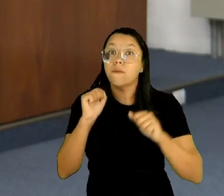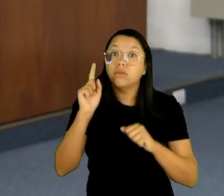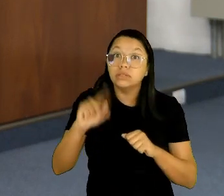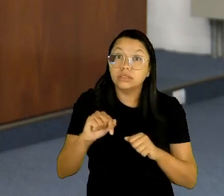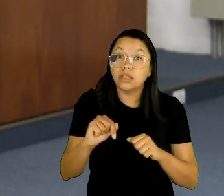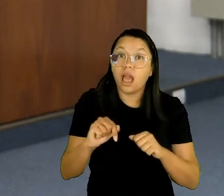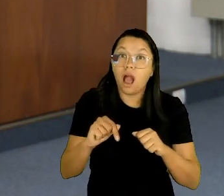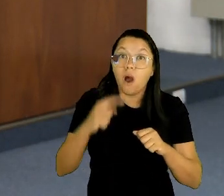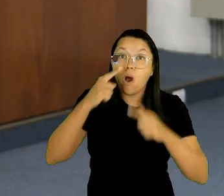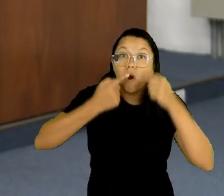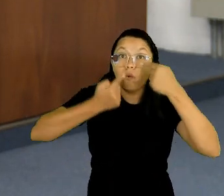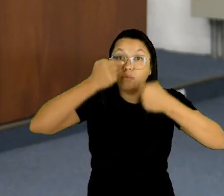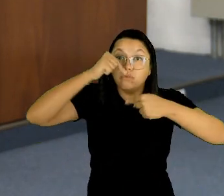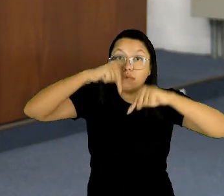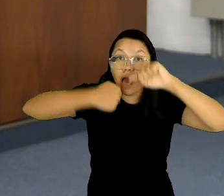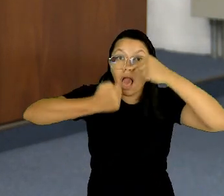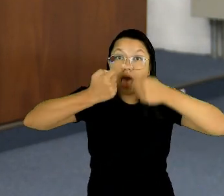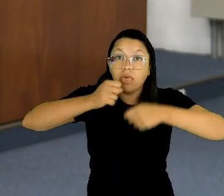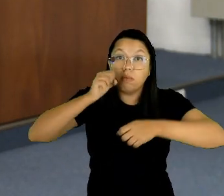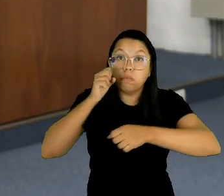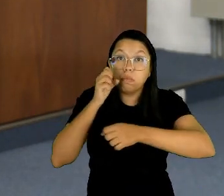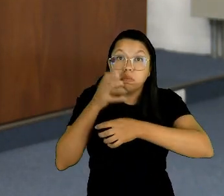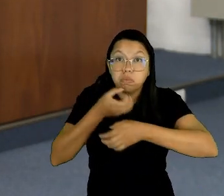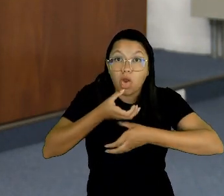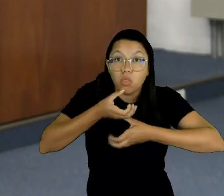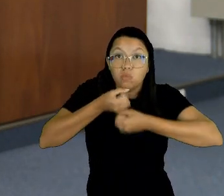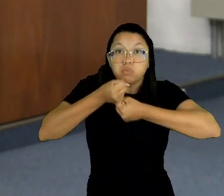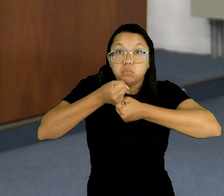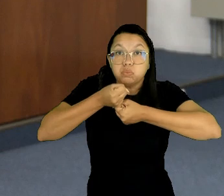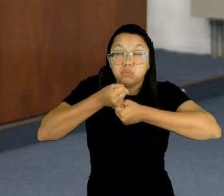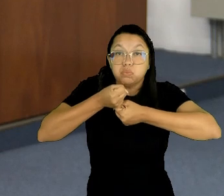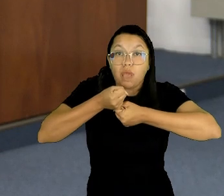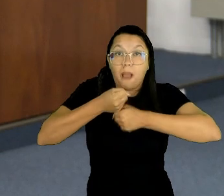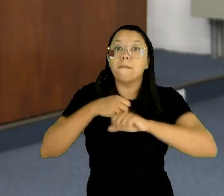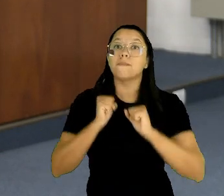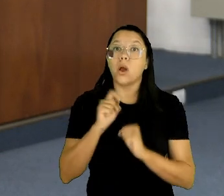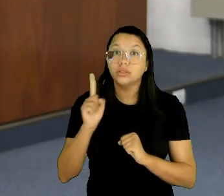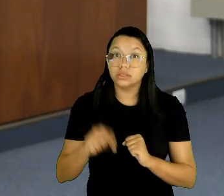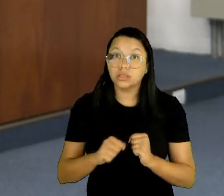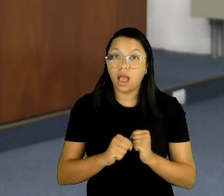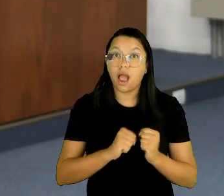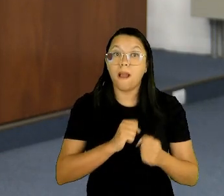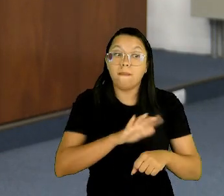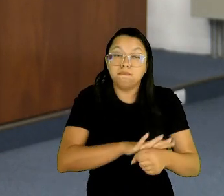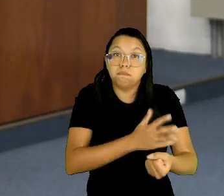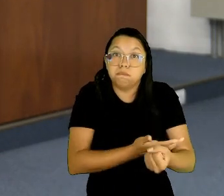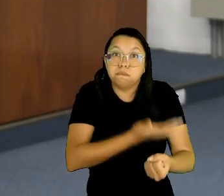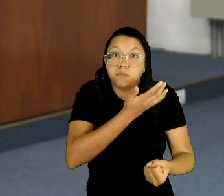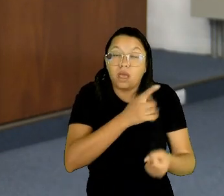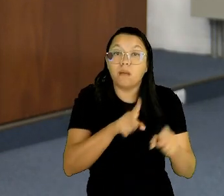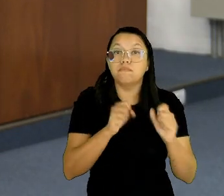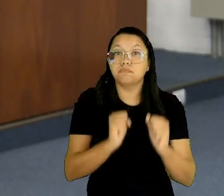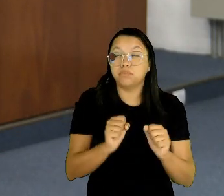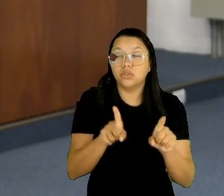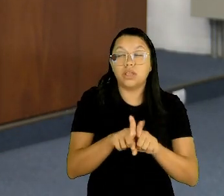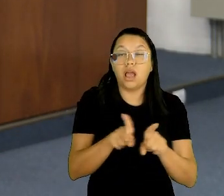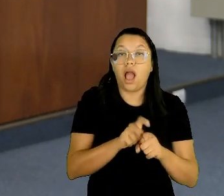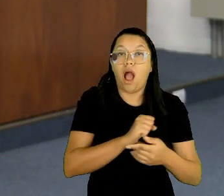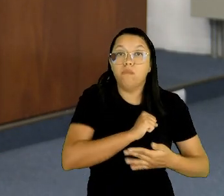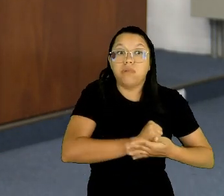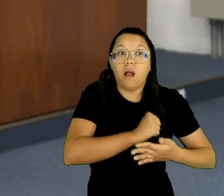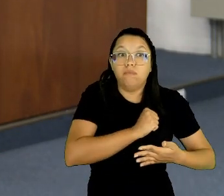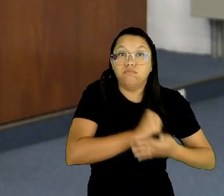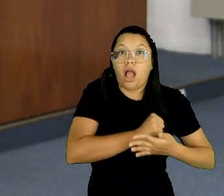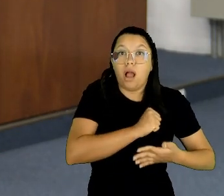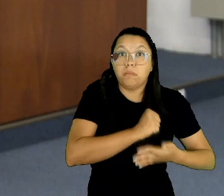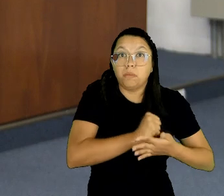pode ser uma apneia obstrutiva do sono, e ela tem relação com pressão alta, com arritmia. Então a gente cuidar do nosso